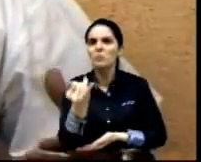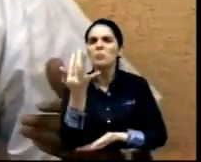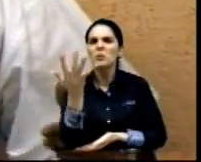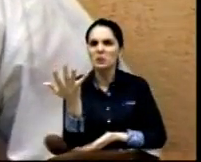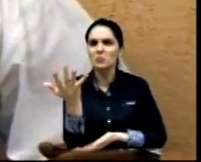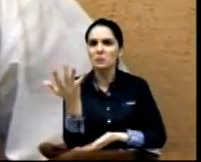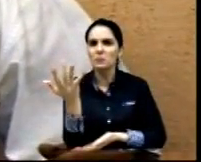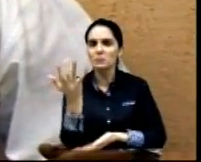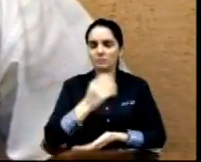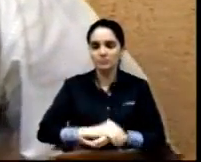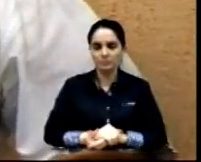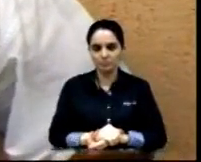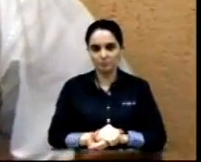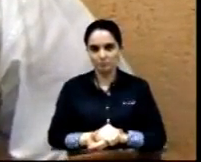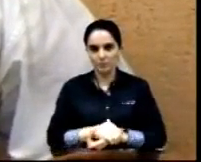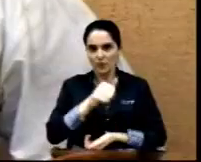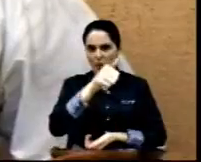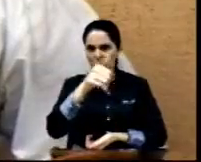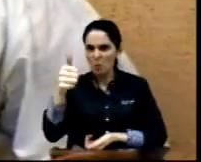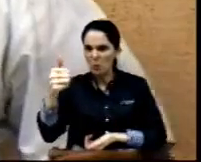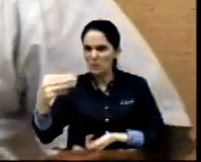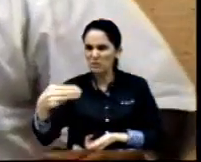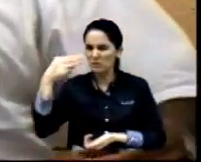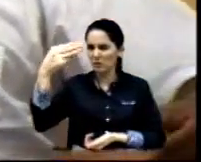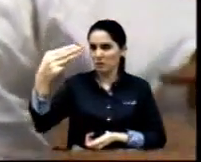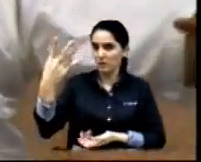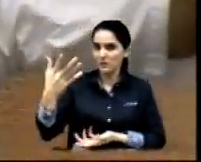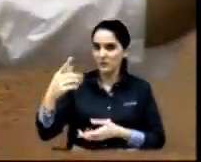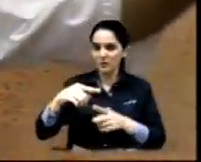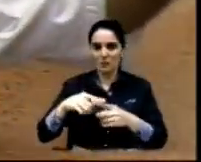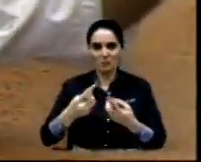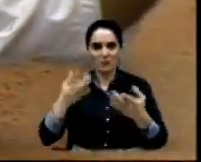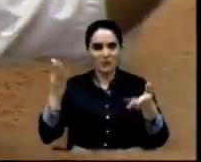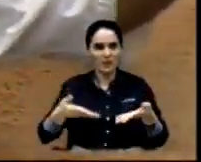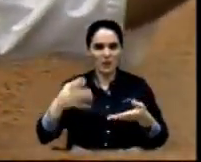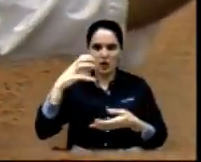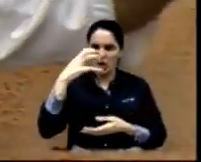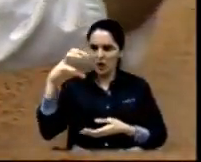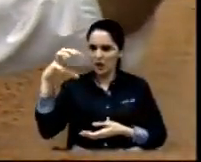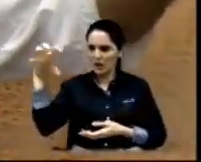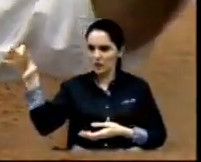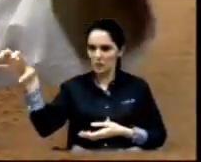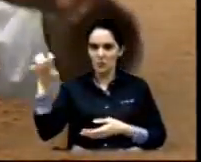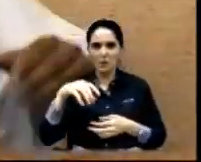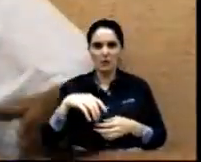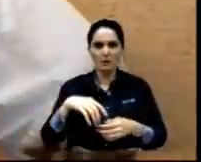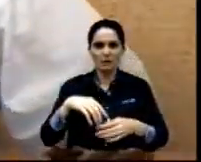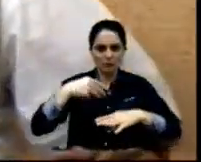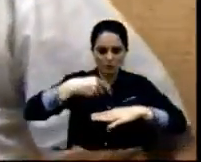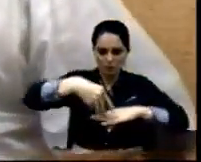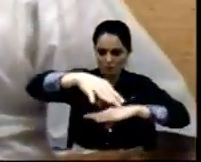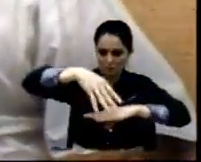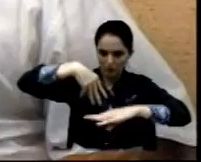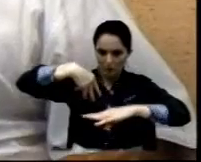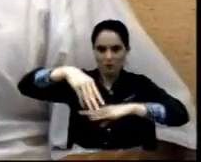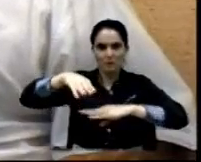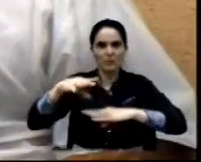Quanto custa? 11 milhões? Mas agora os nossos radares, eles pegam todas as faixas, não sei o que lá, blá, blá.